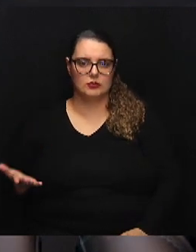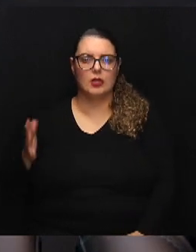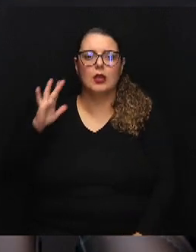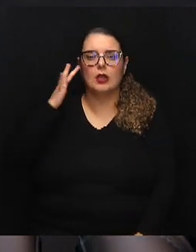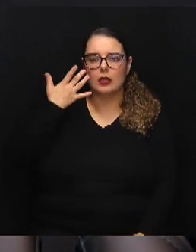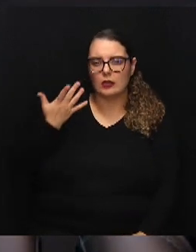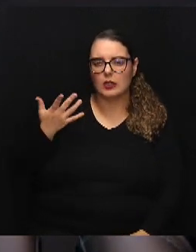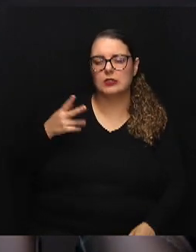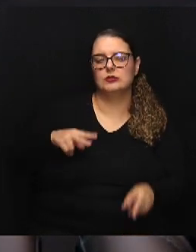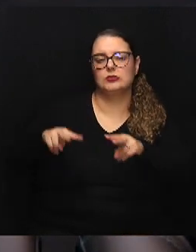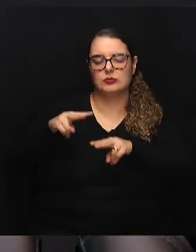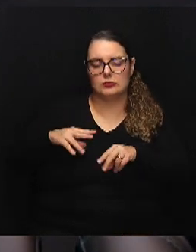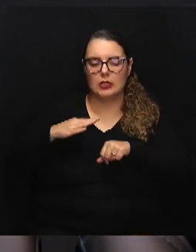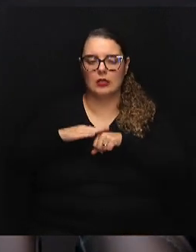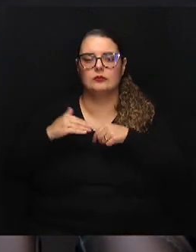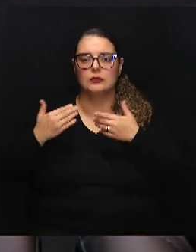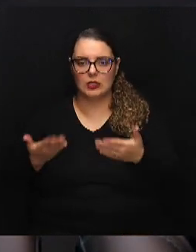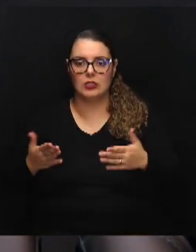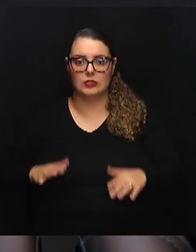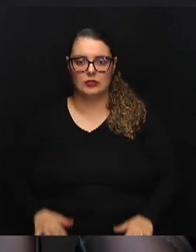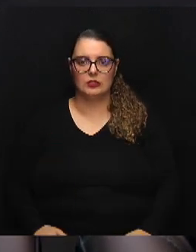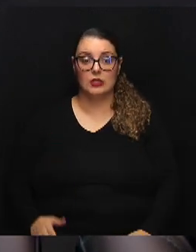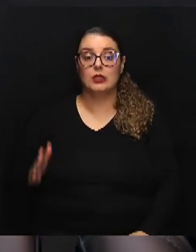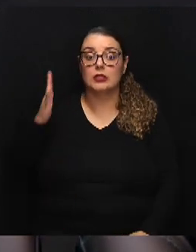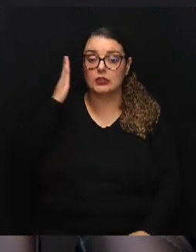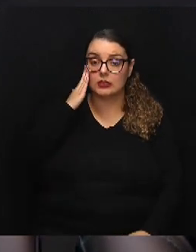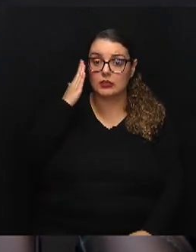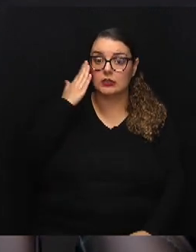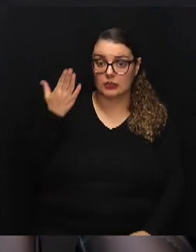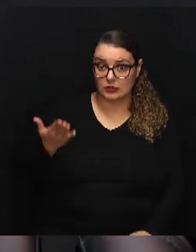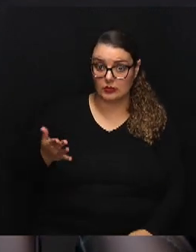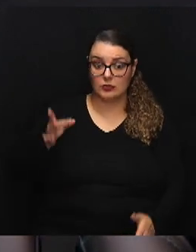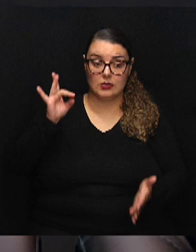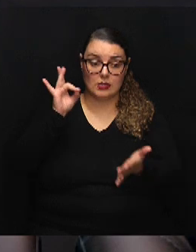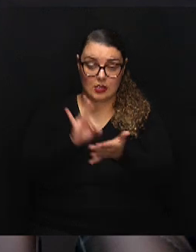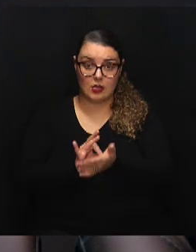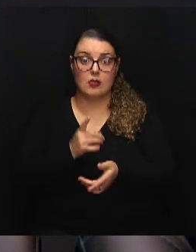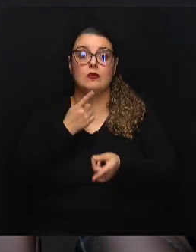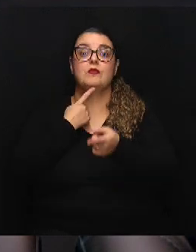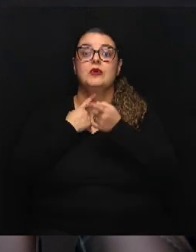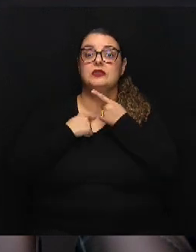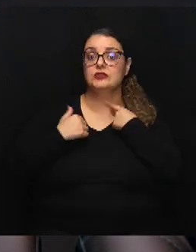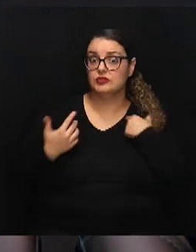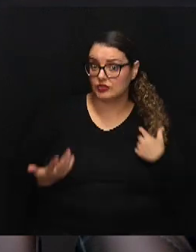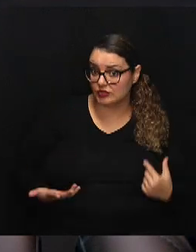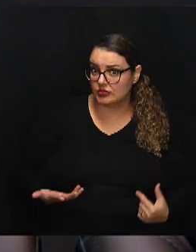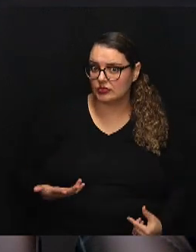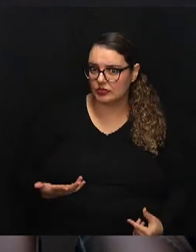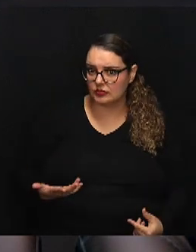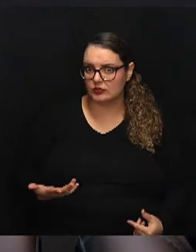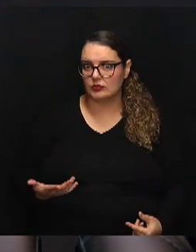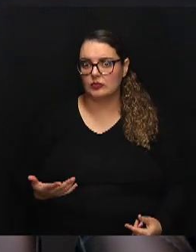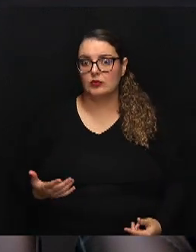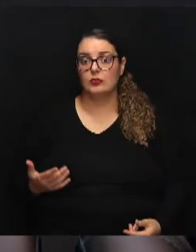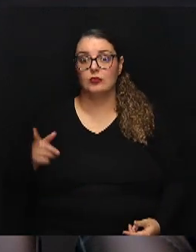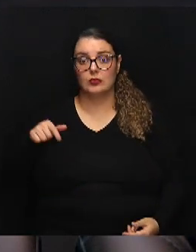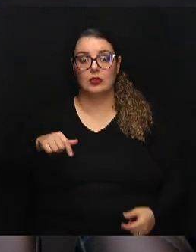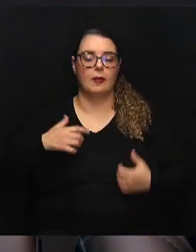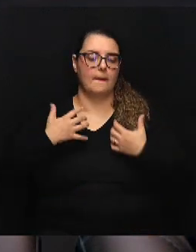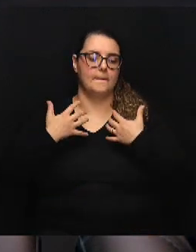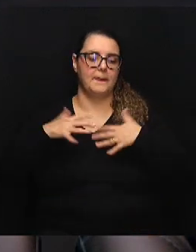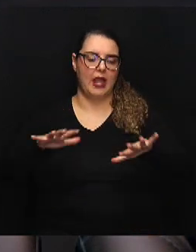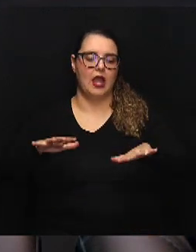com carinho para isso e entender o que você realmente deseja tornar público, né, nas